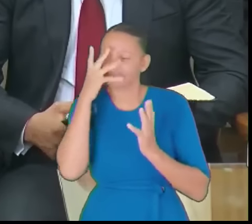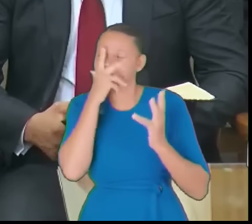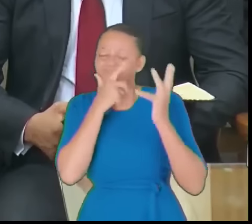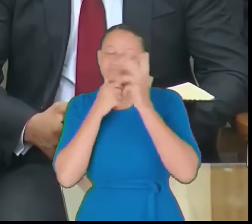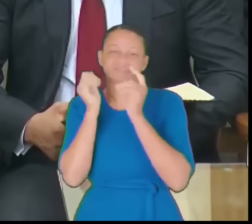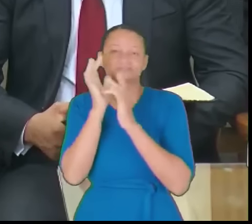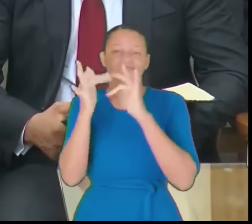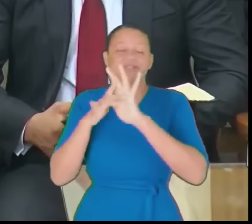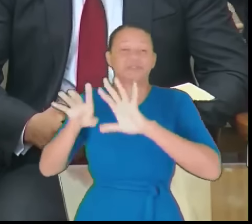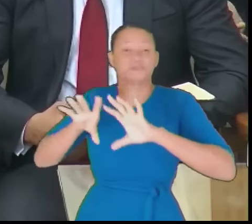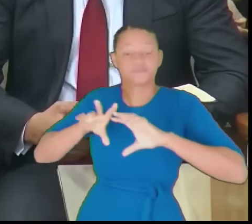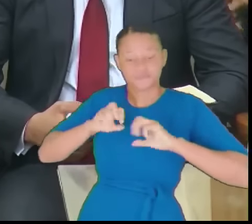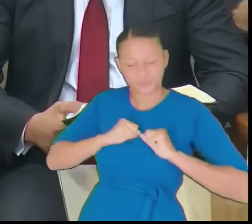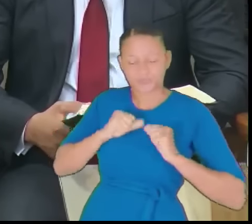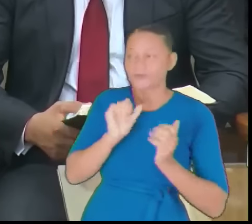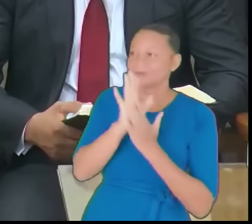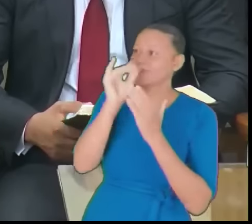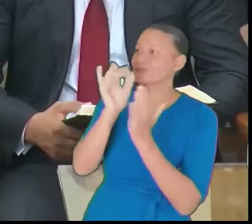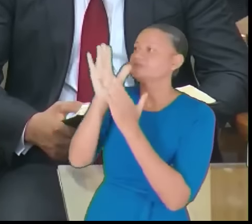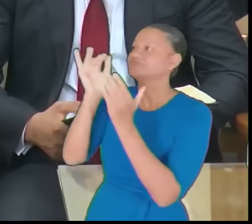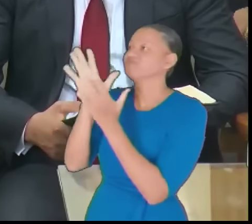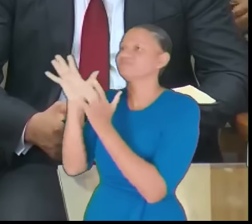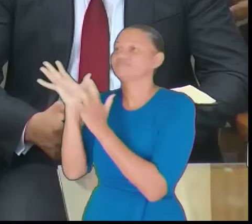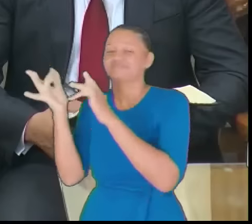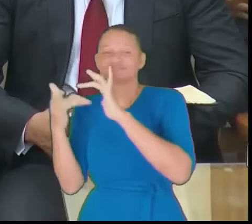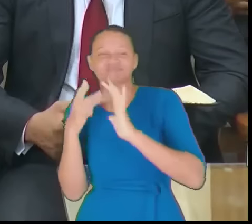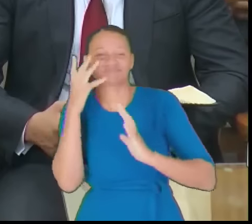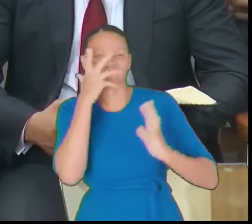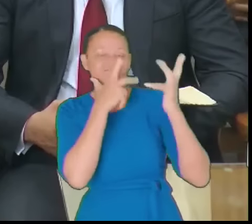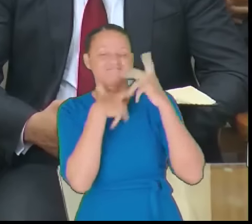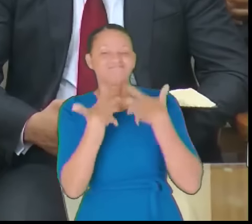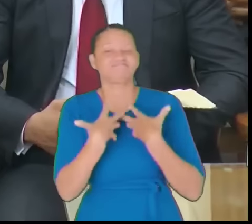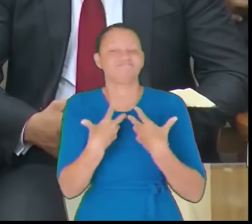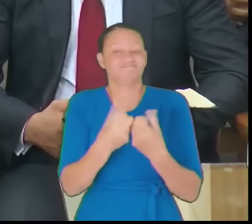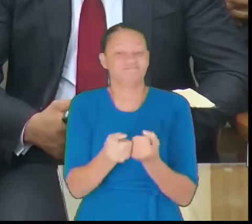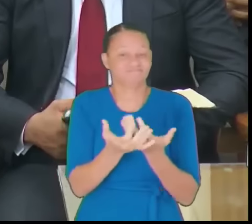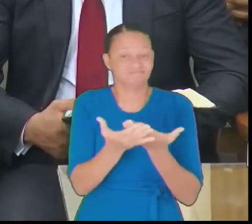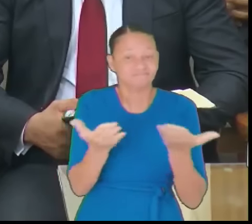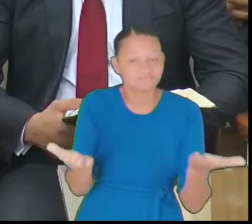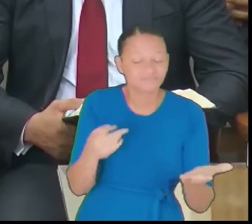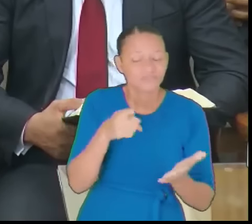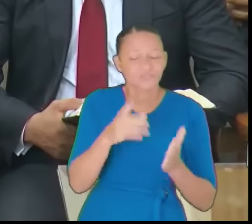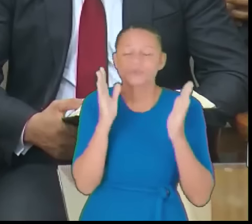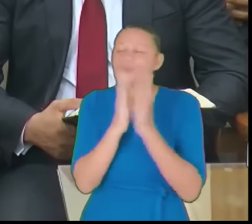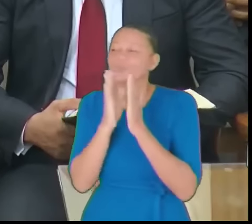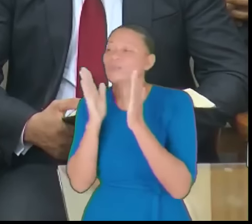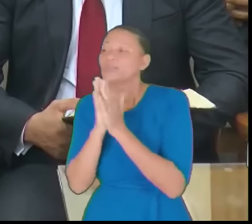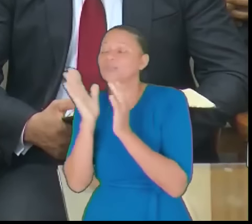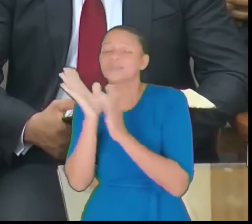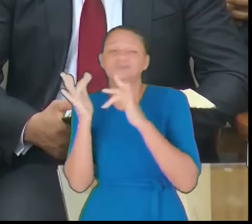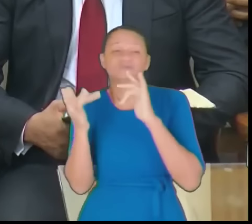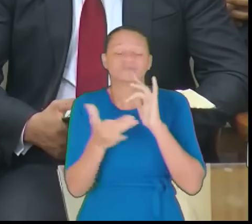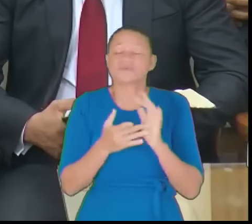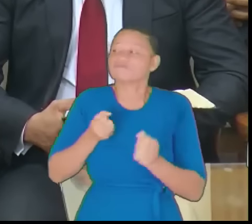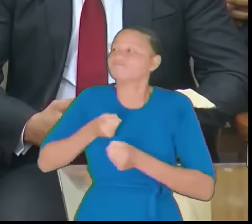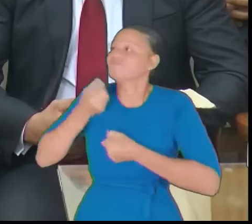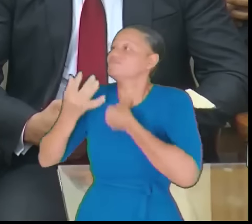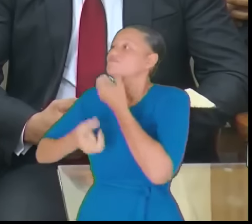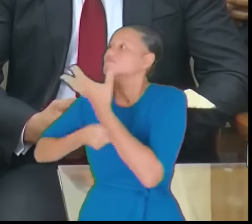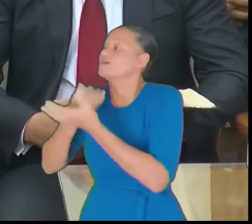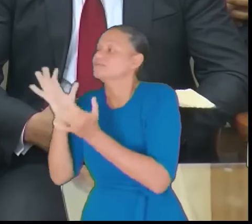para nós. Quando você louva Jesus, a beleza de Jesus passa para você. Quando você ora a Jesus, você fala com Jesus,